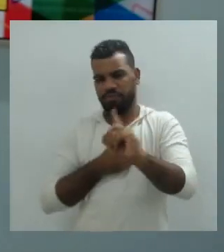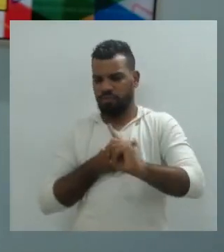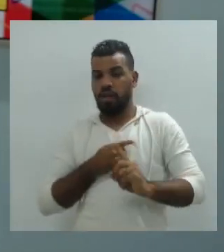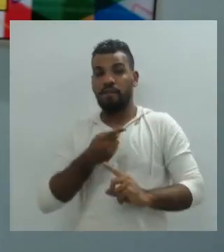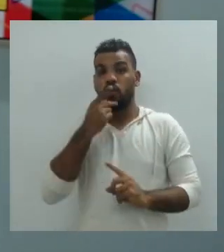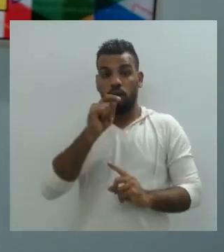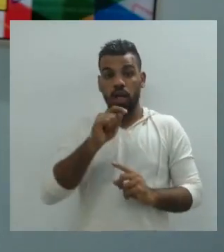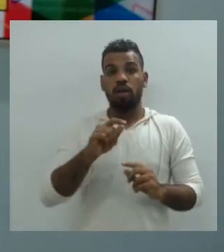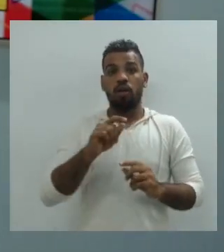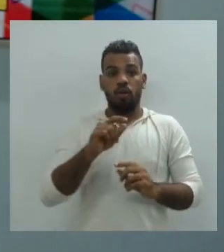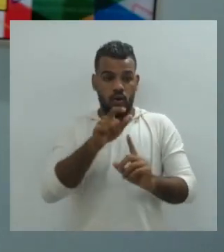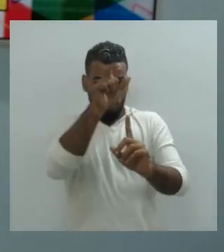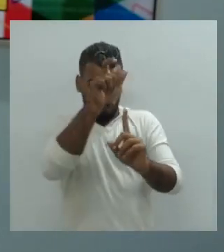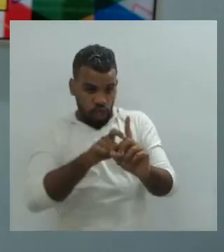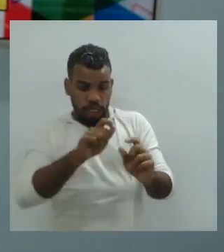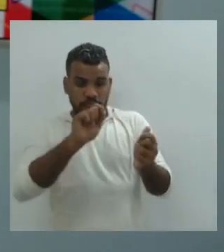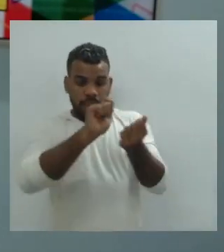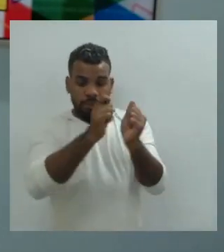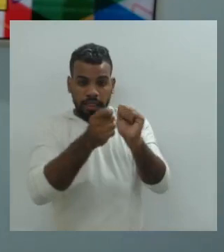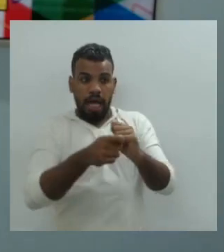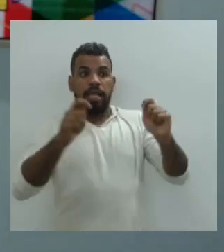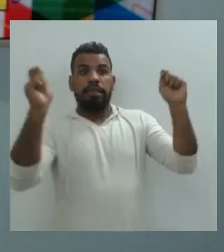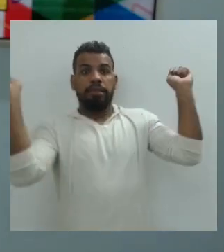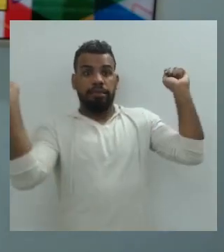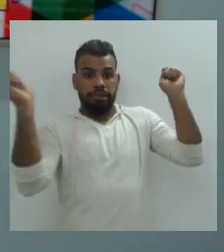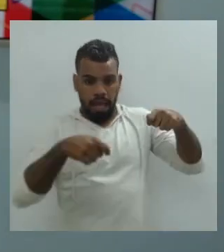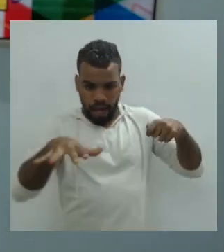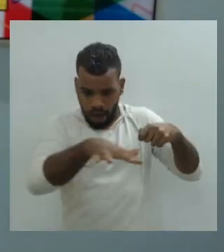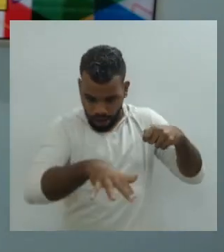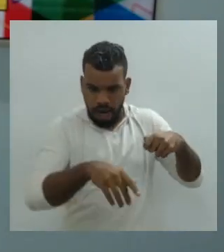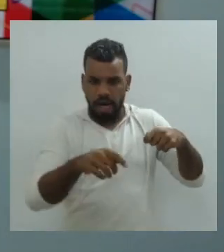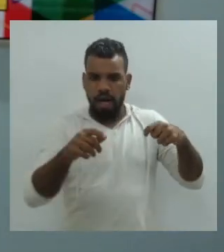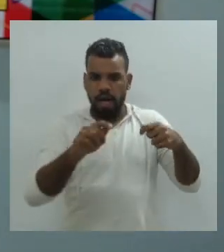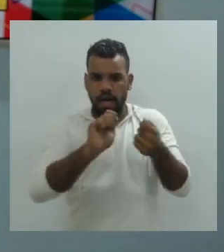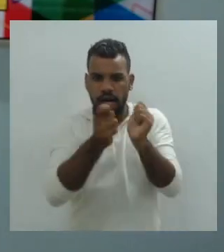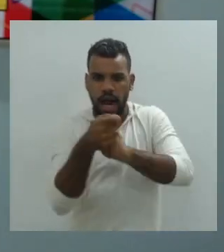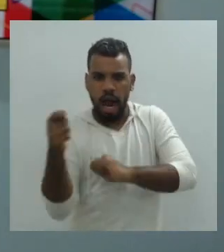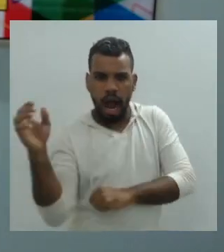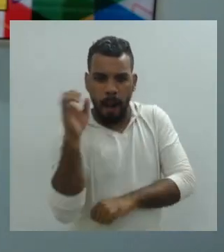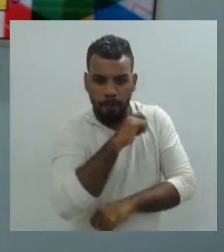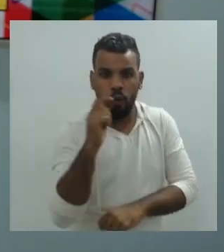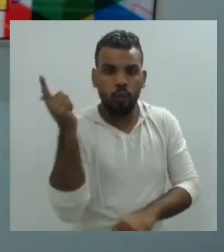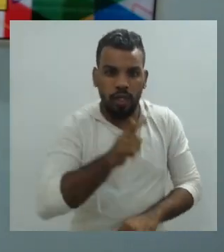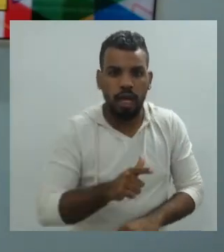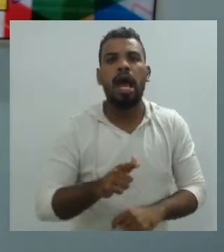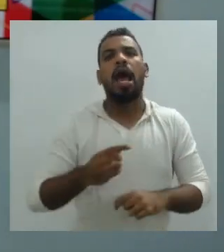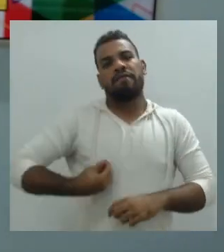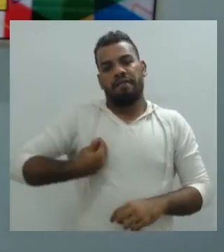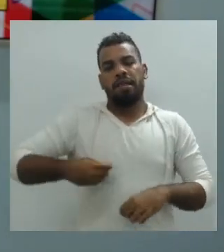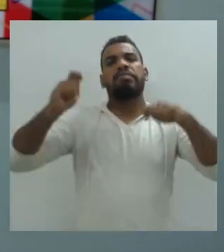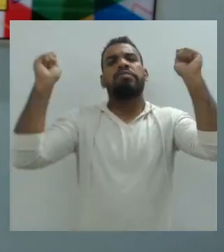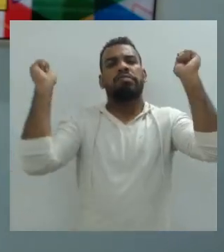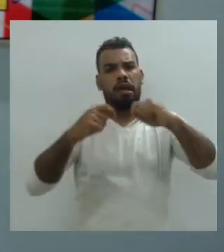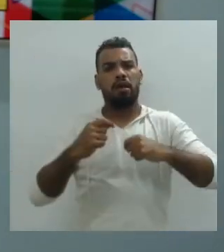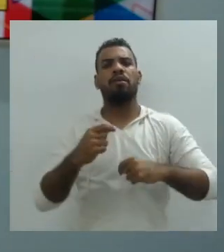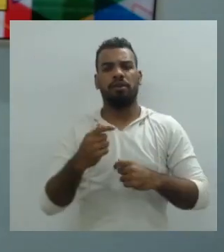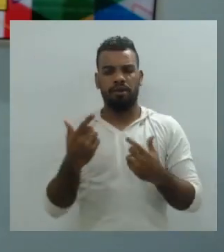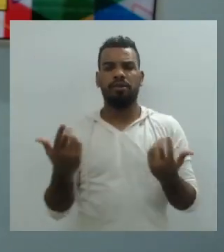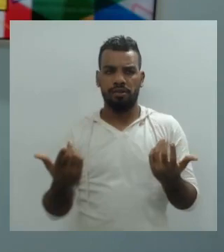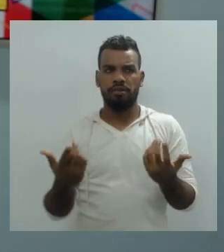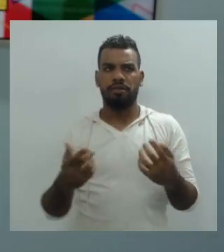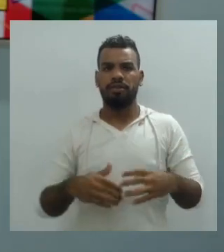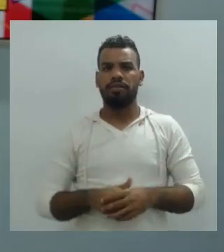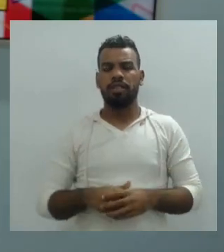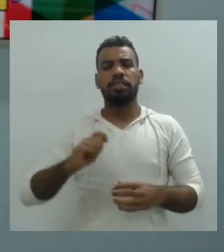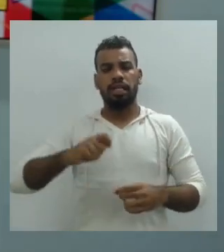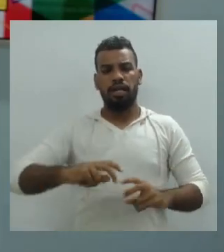a conviver dentro de um determinado ambiente tem mais chances de sobrevivência e de legar seus